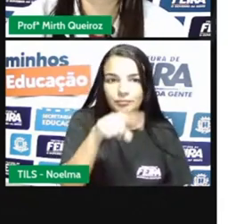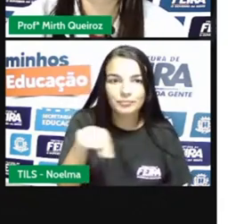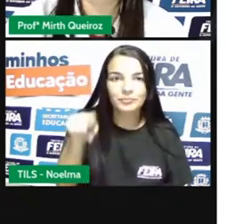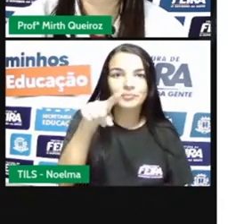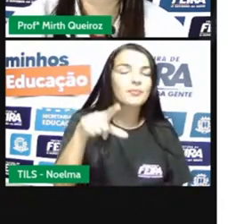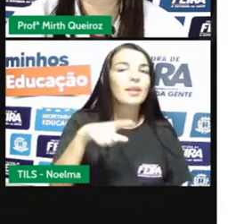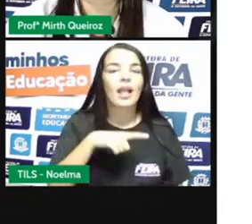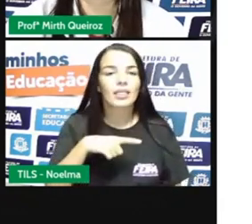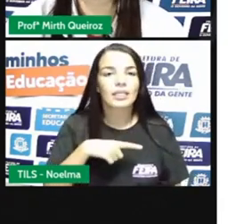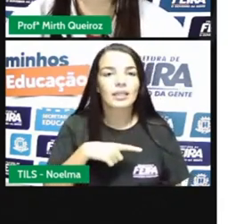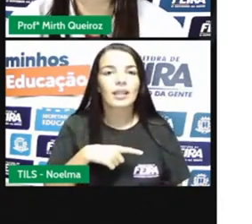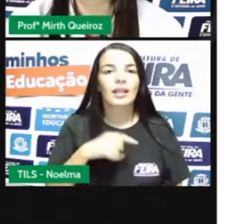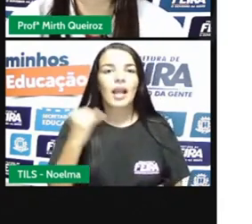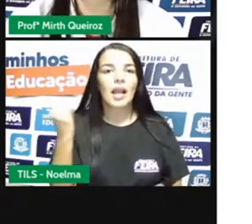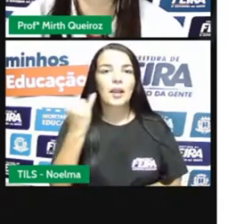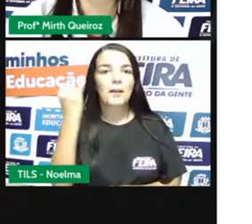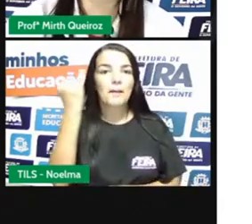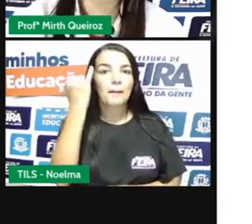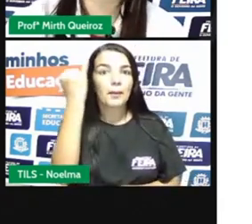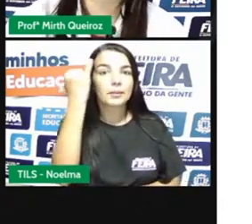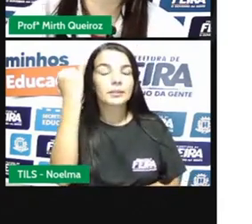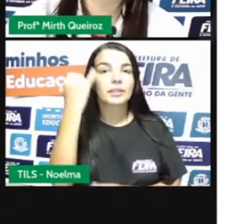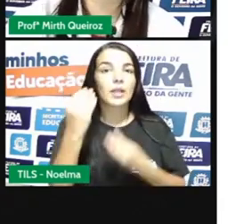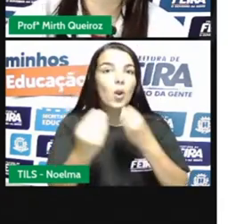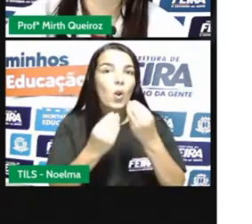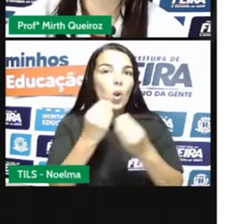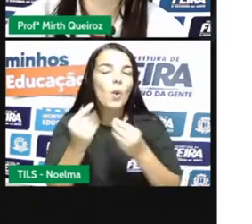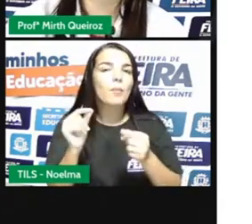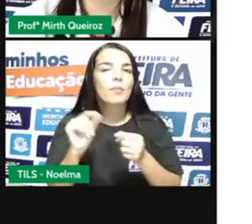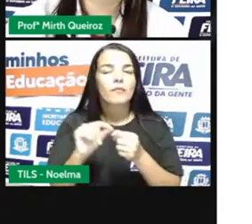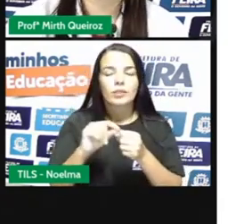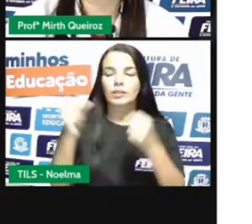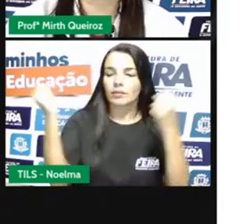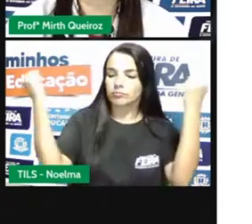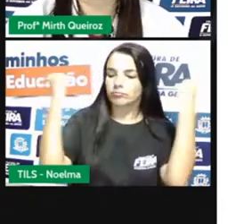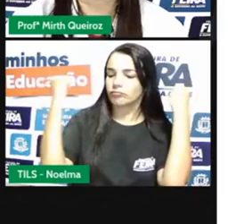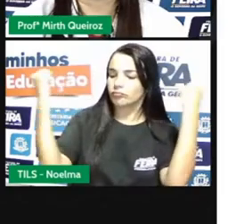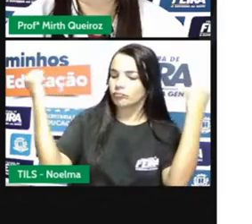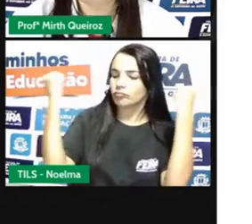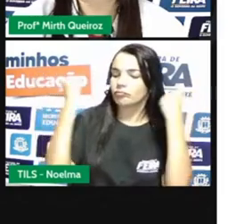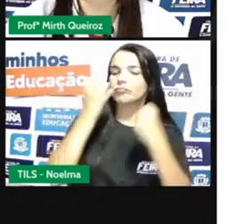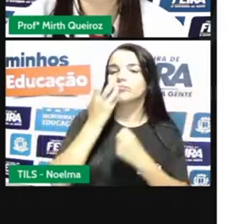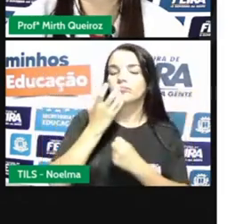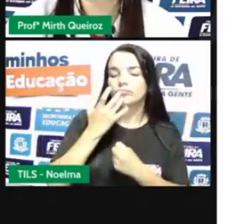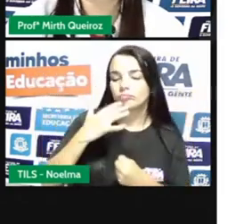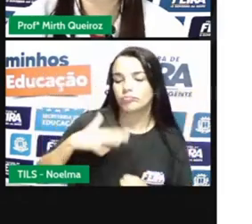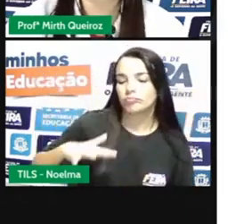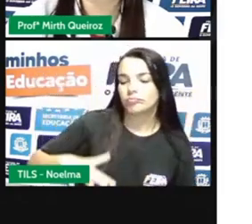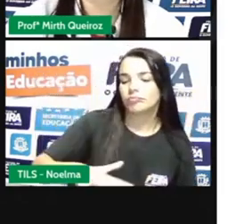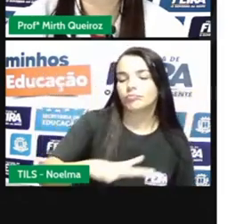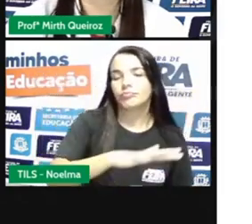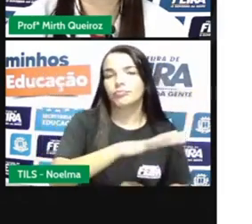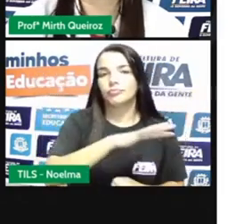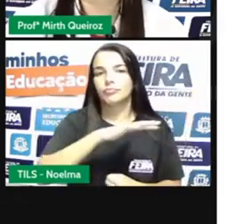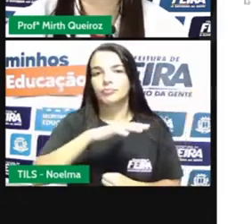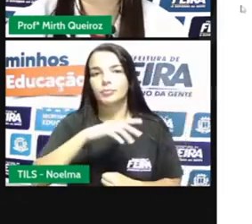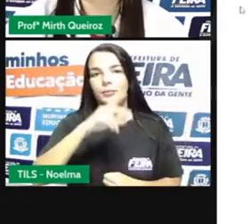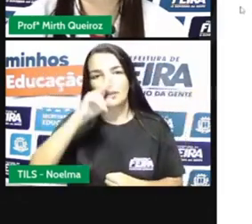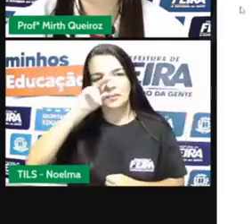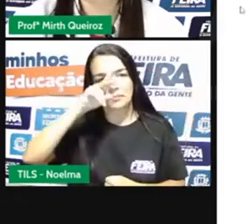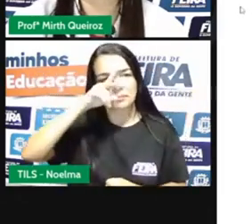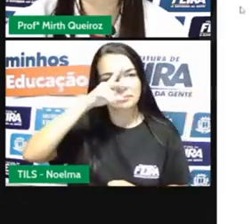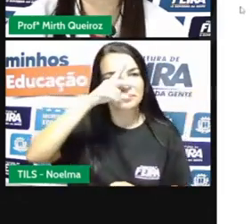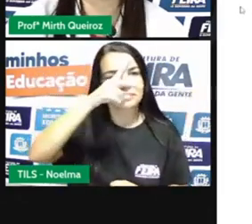aí, ele fala sobre a importância, né, dessas atividades físicas, reforçando aí o que disse